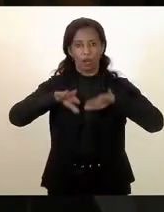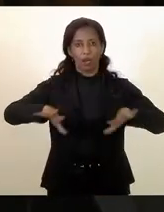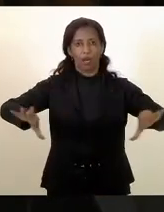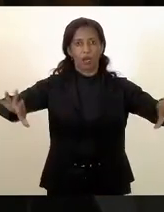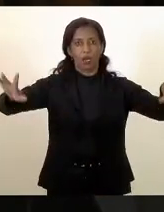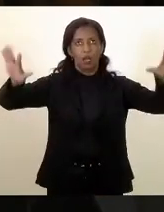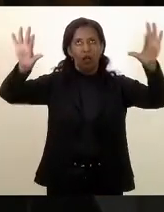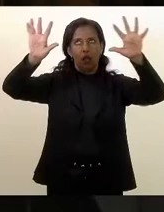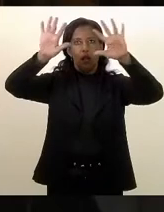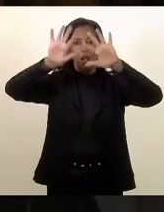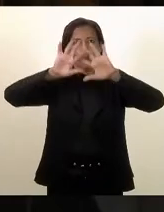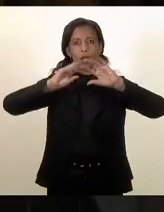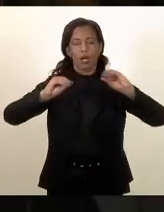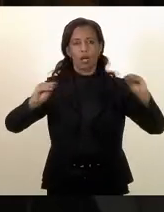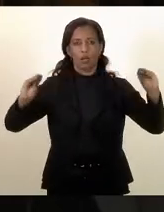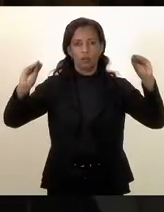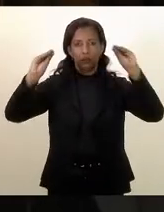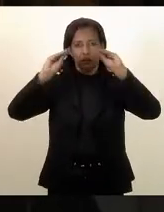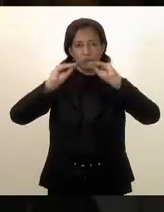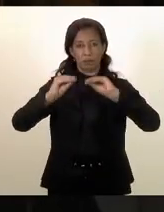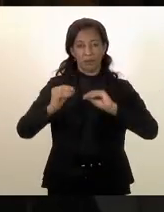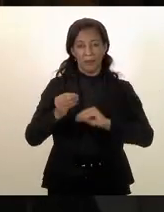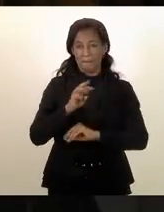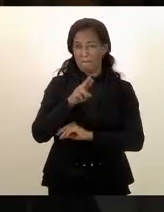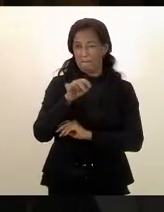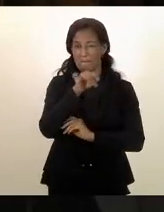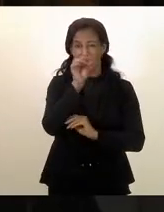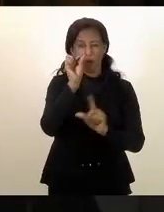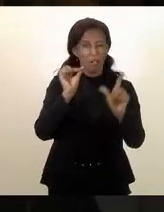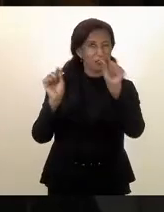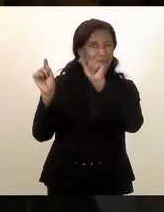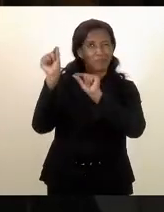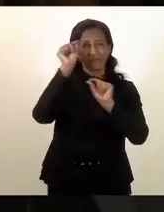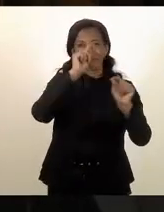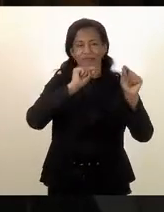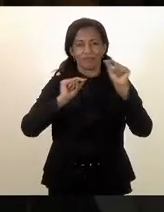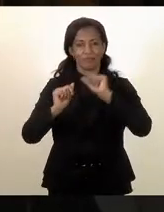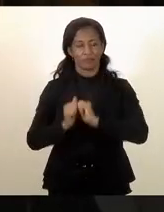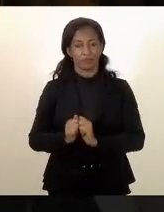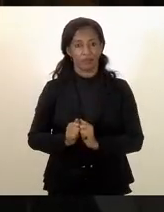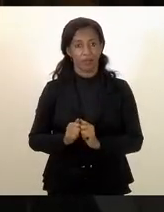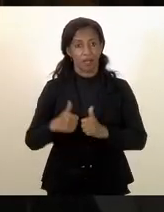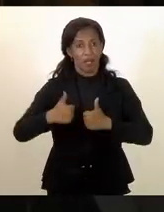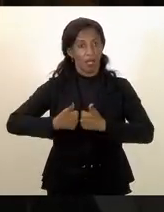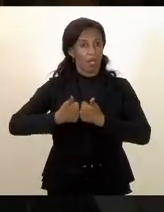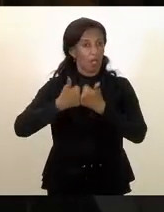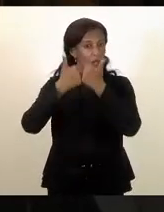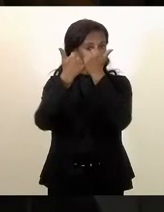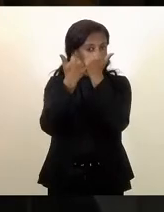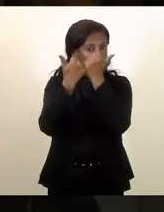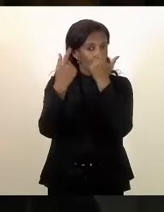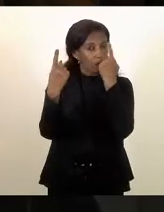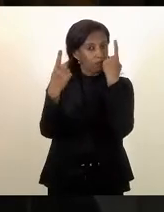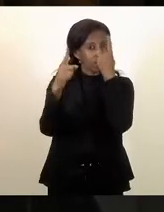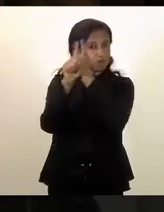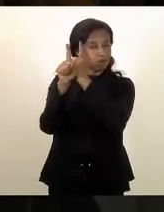aerosóis ao número de milhões e o melhor combate para isso